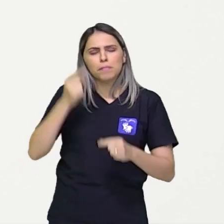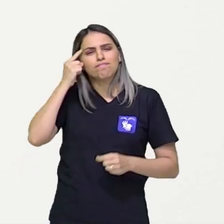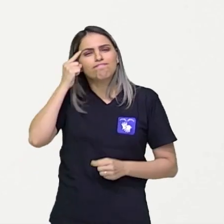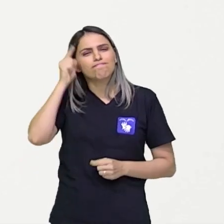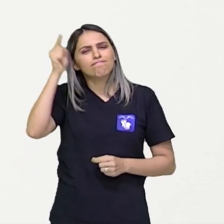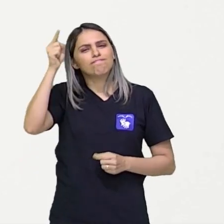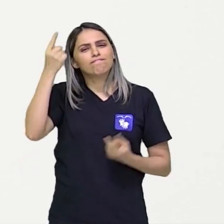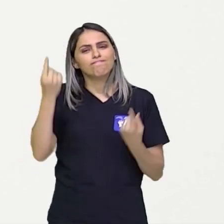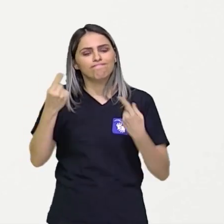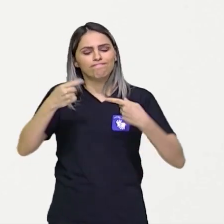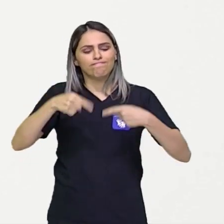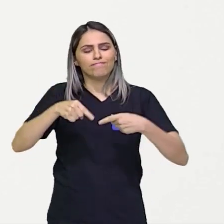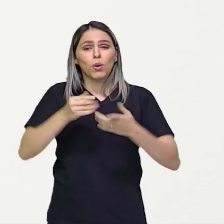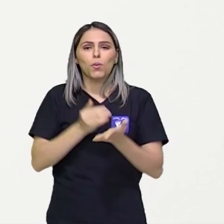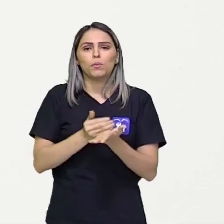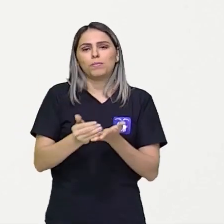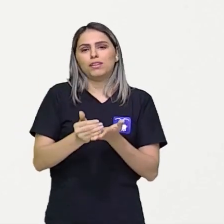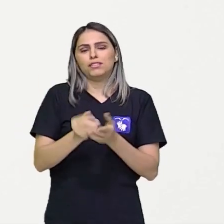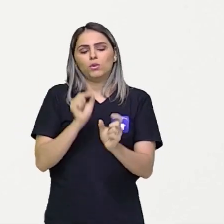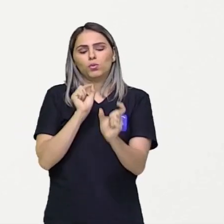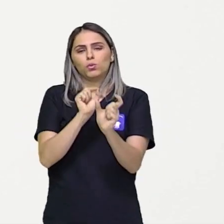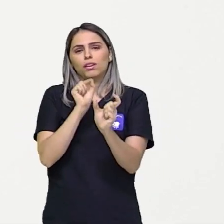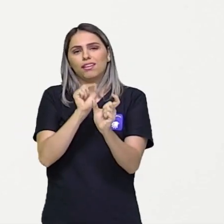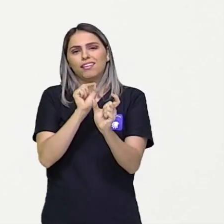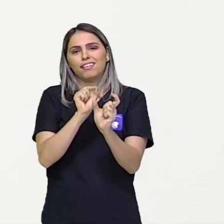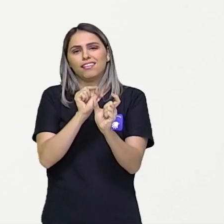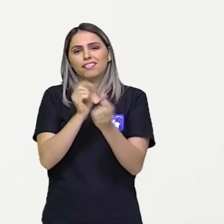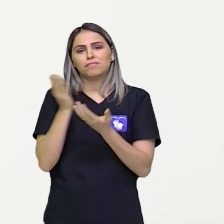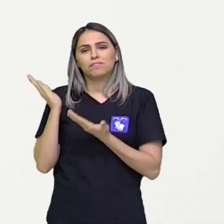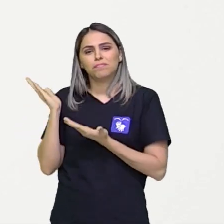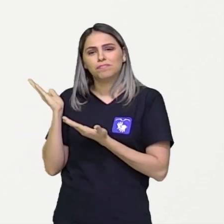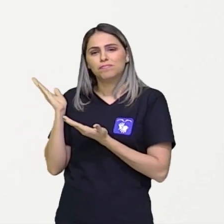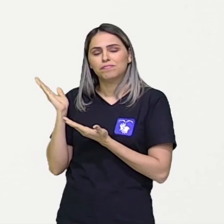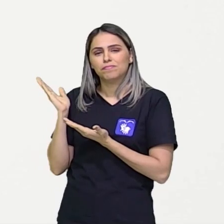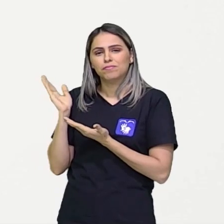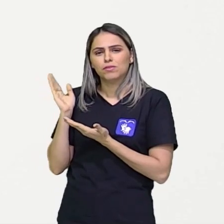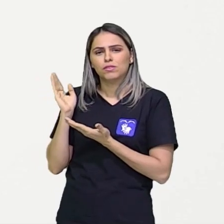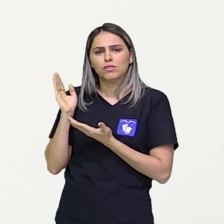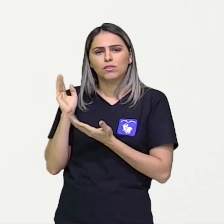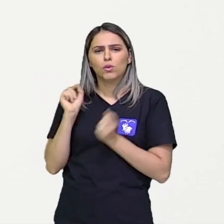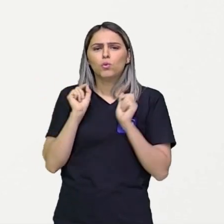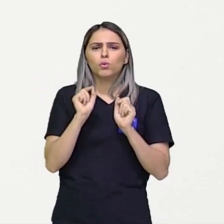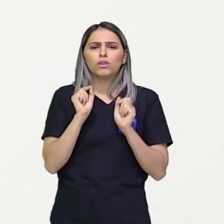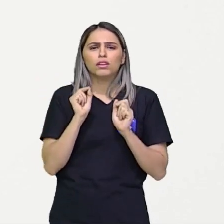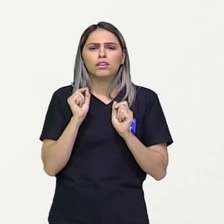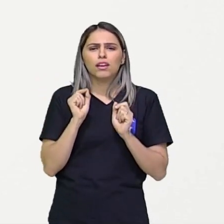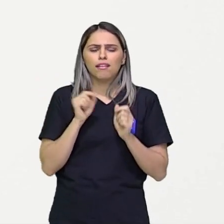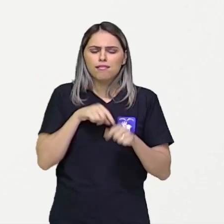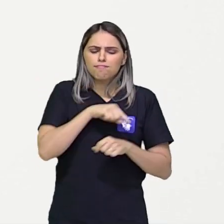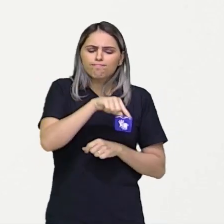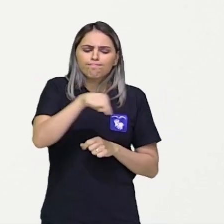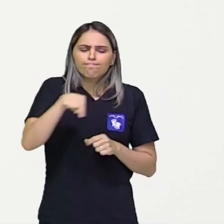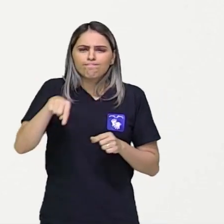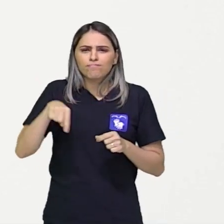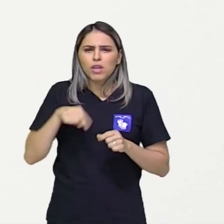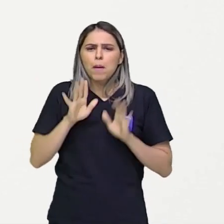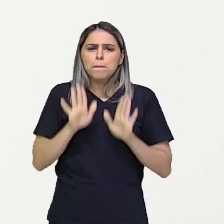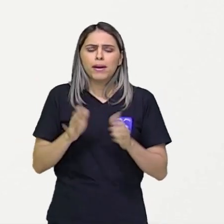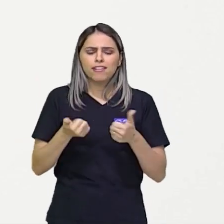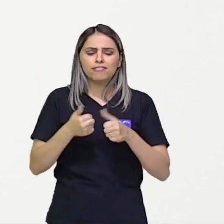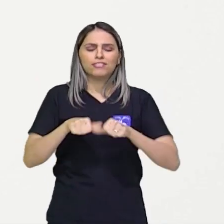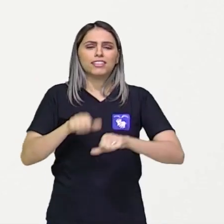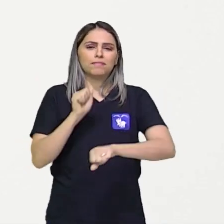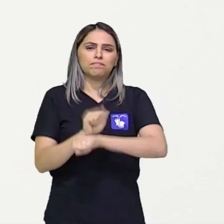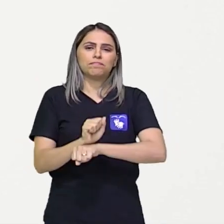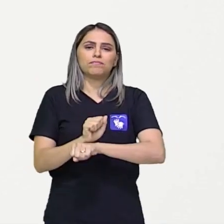é. Olha só a resposta desse desafio. O que é? Dá muitas voltas e não sai do